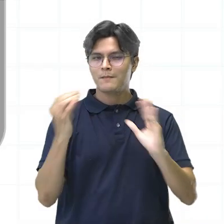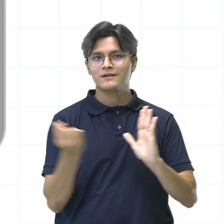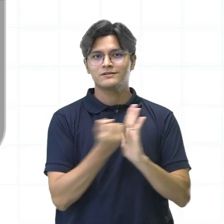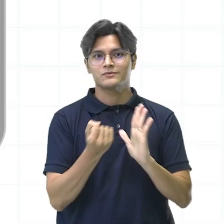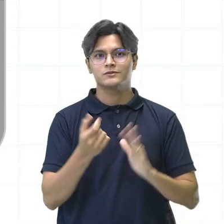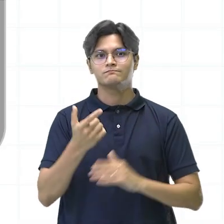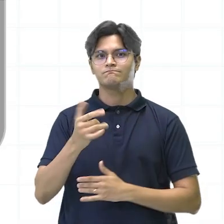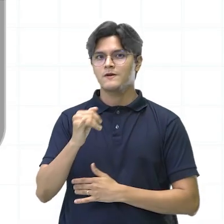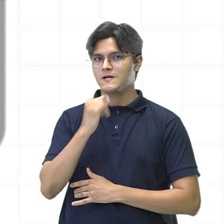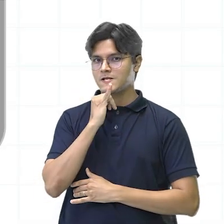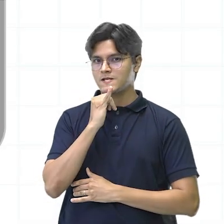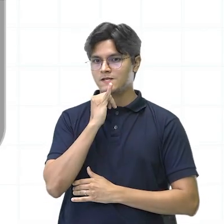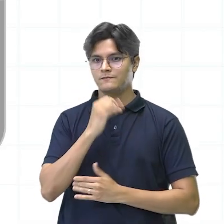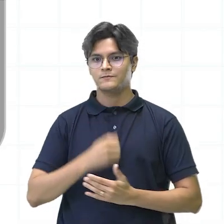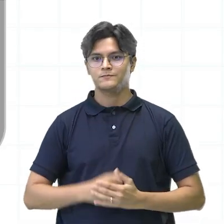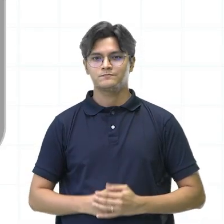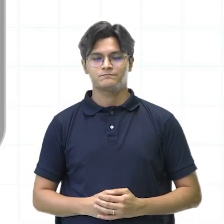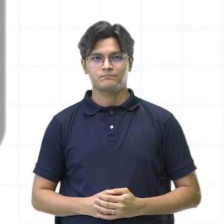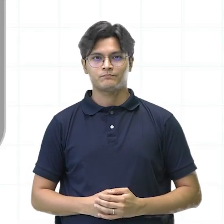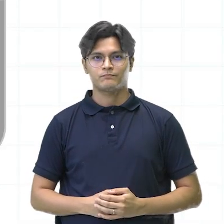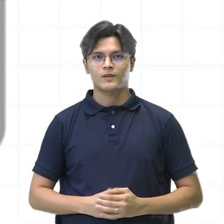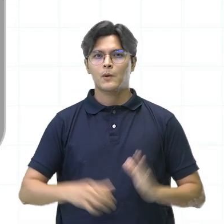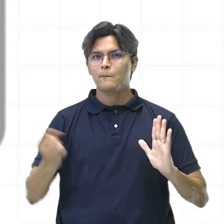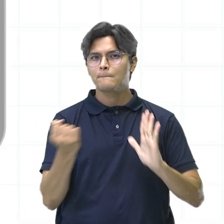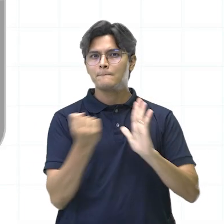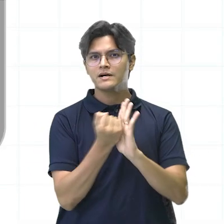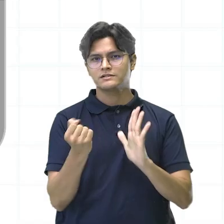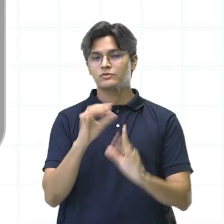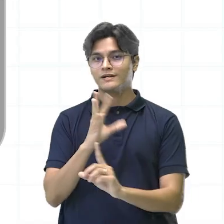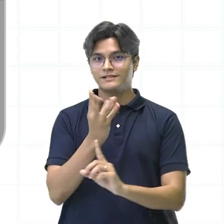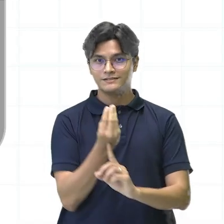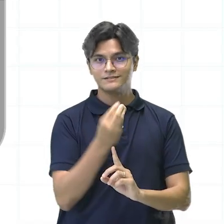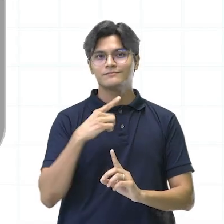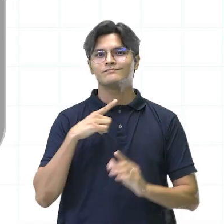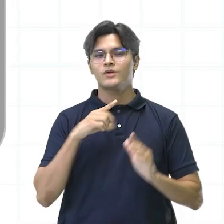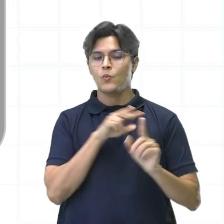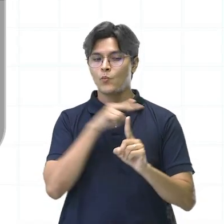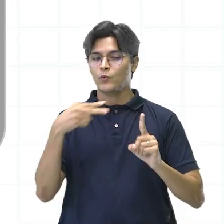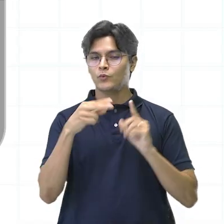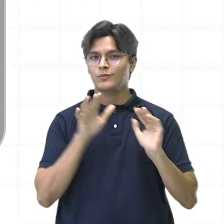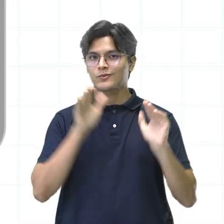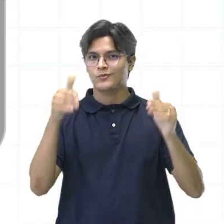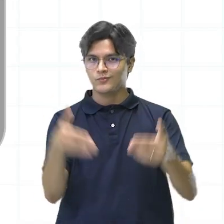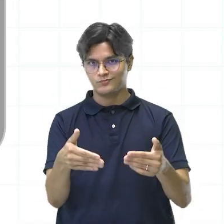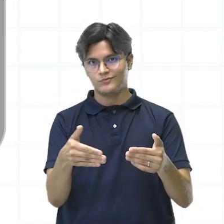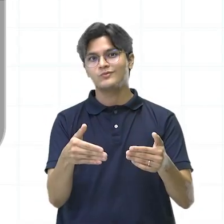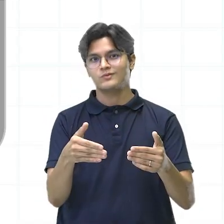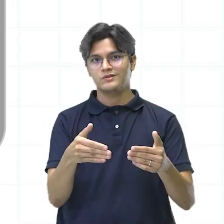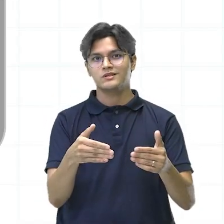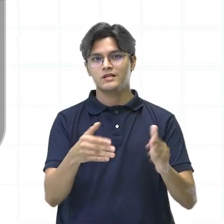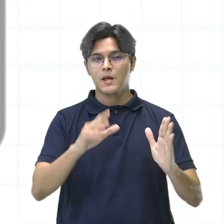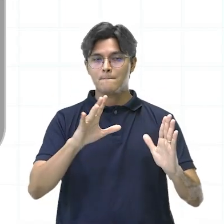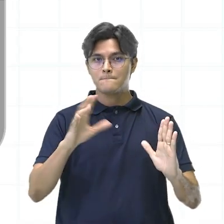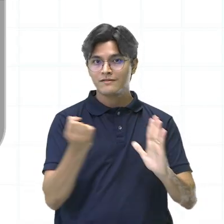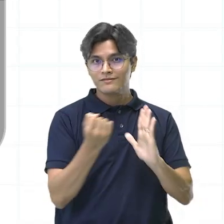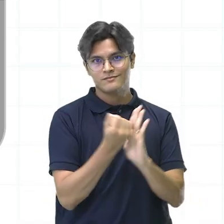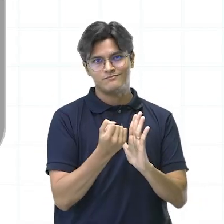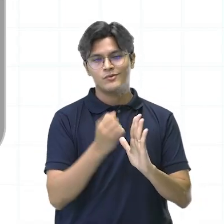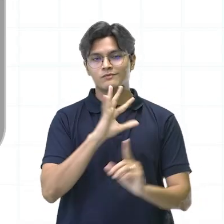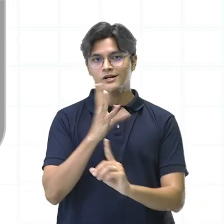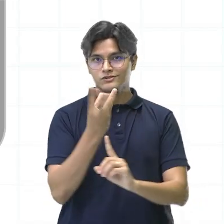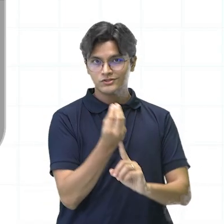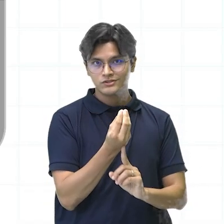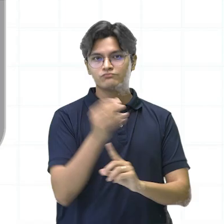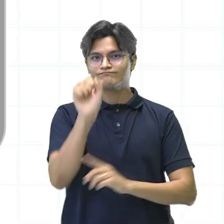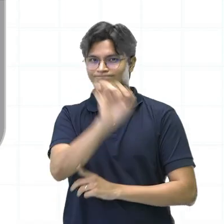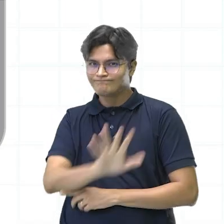só. Quando eu falo do patrimônio artístico, vamos ter o olhar primeiro para o patrimônio artístico nacional,